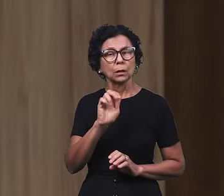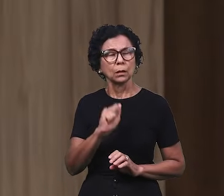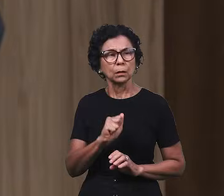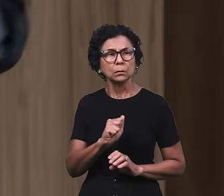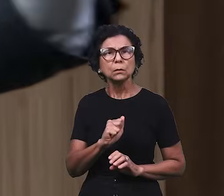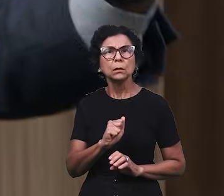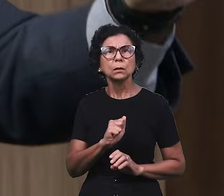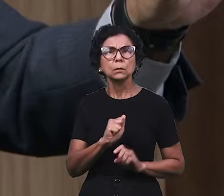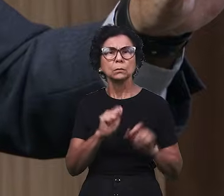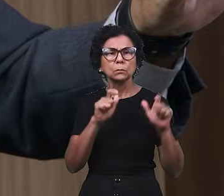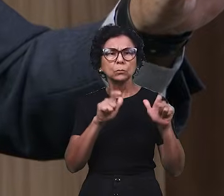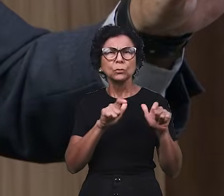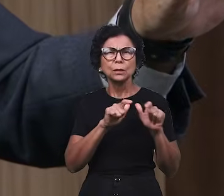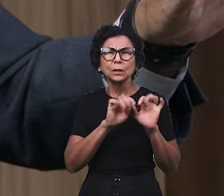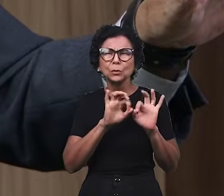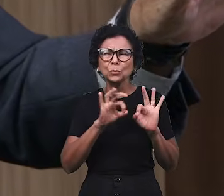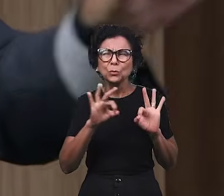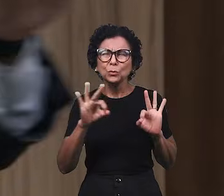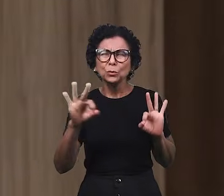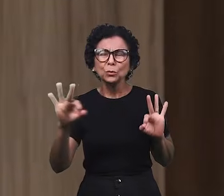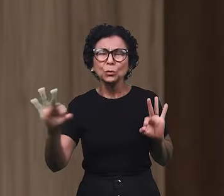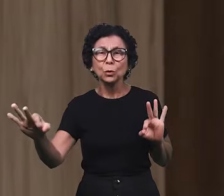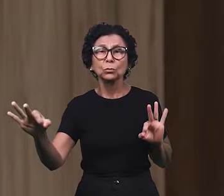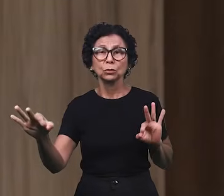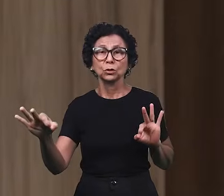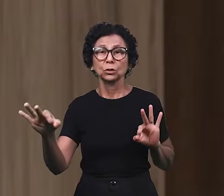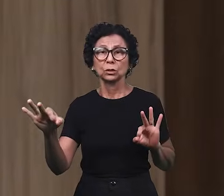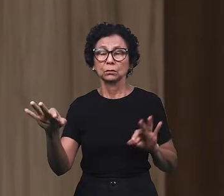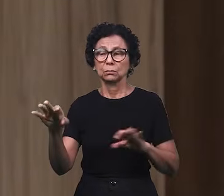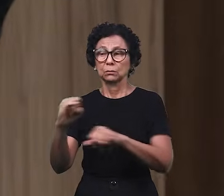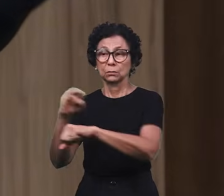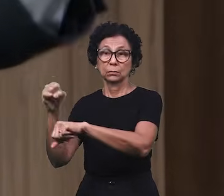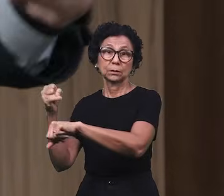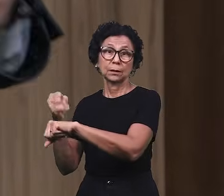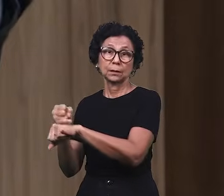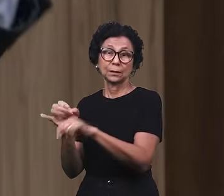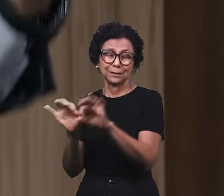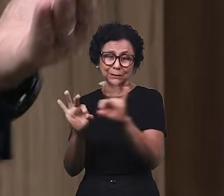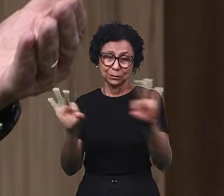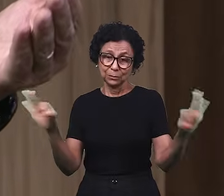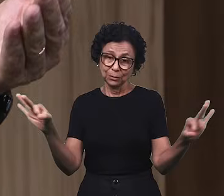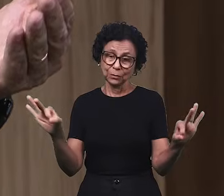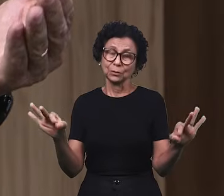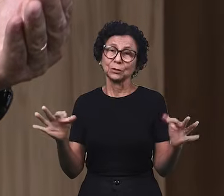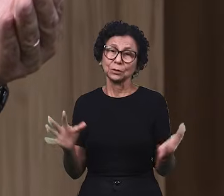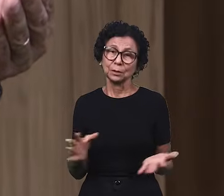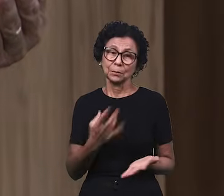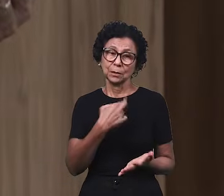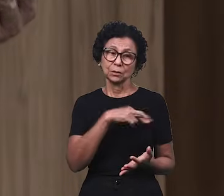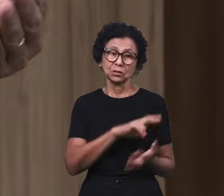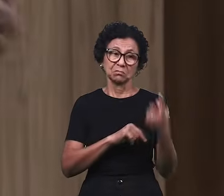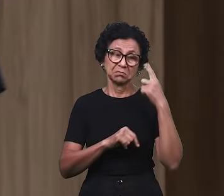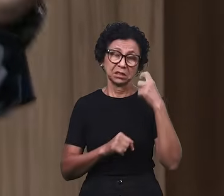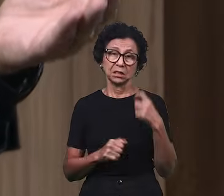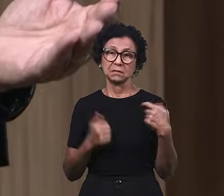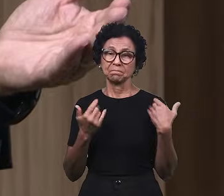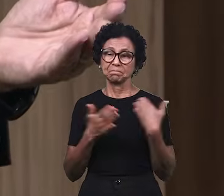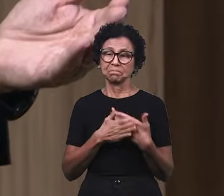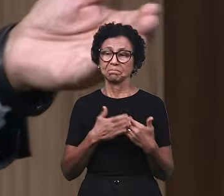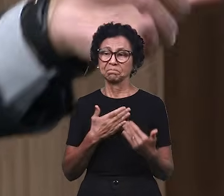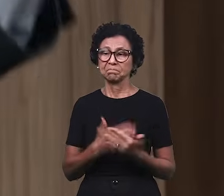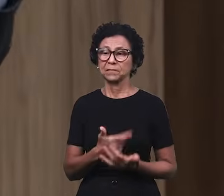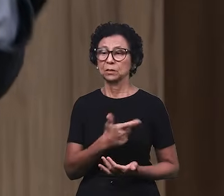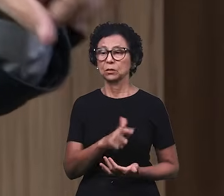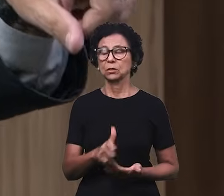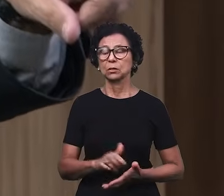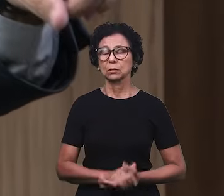estavam ali ao lado não tiveram interesse disso. Bem, isso tem muitas aplicações proféticas e